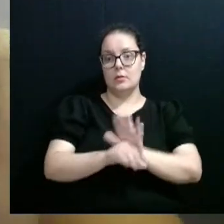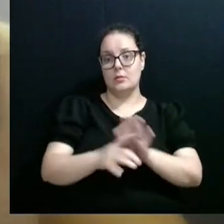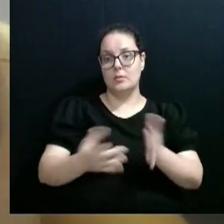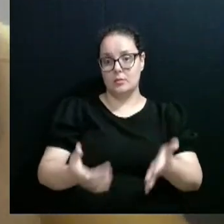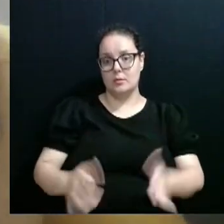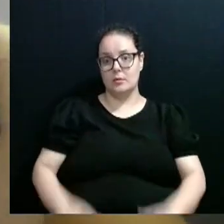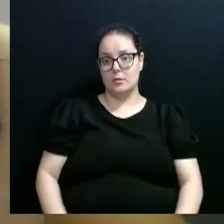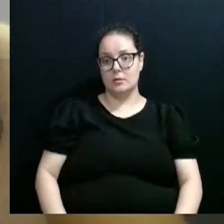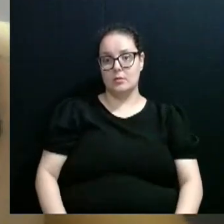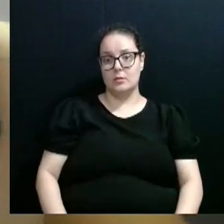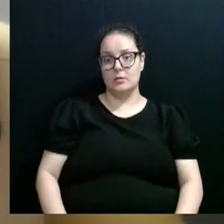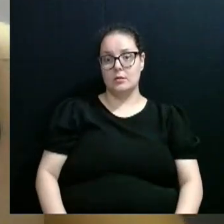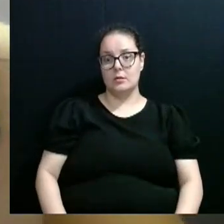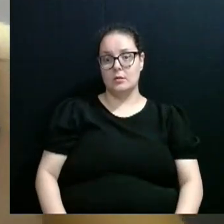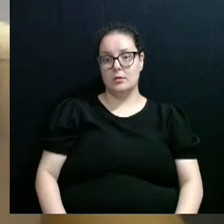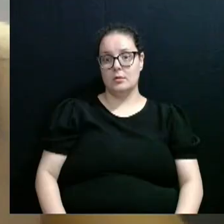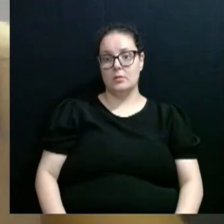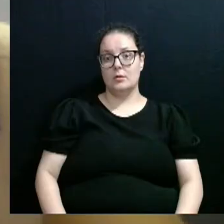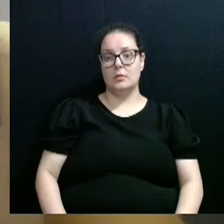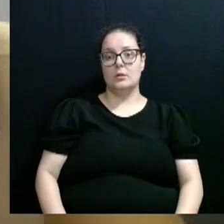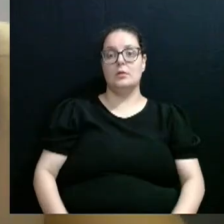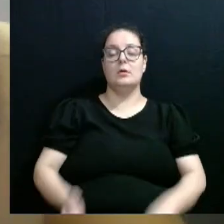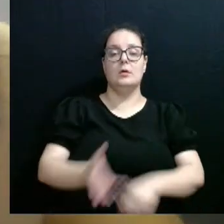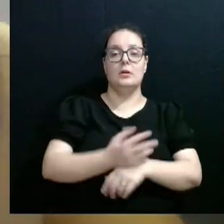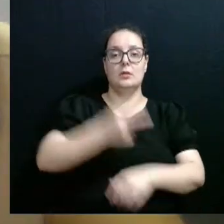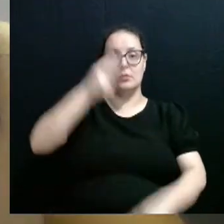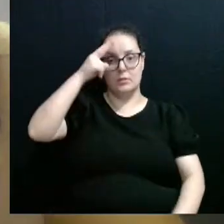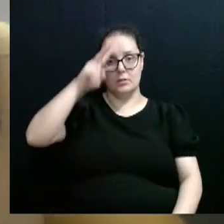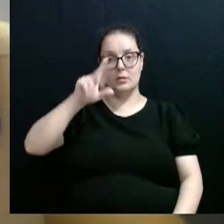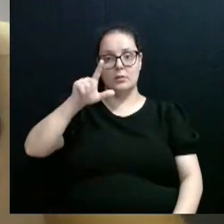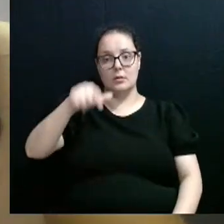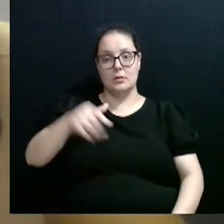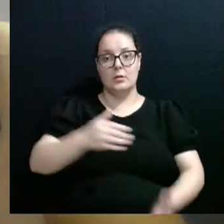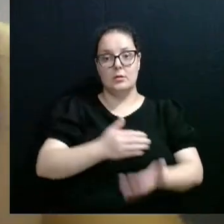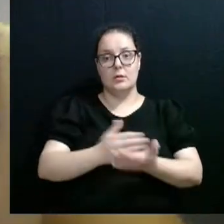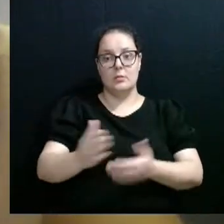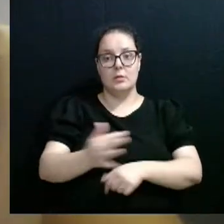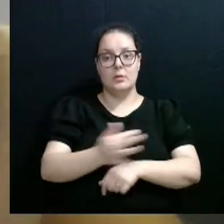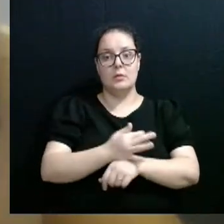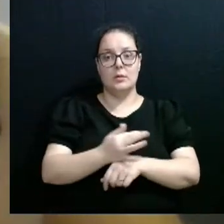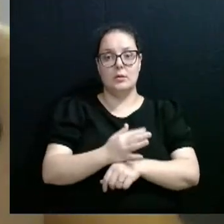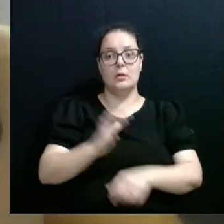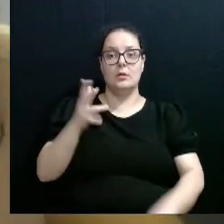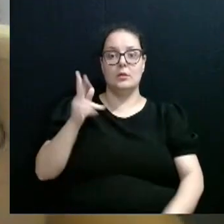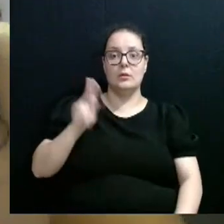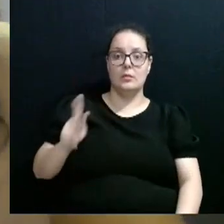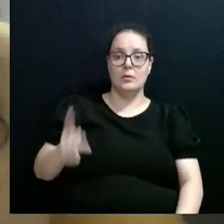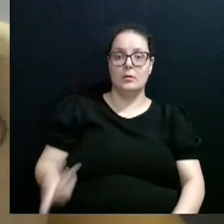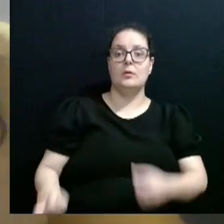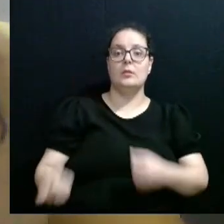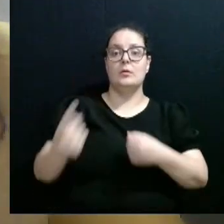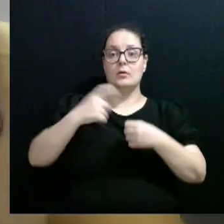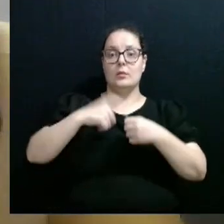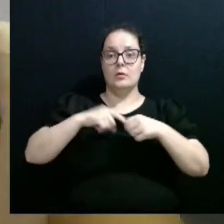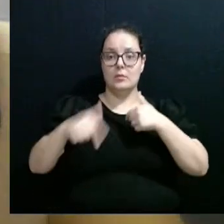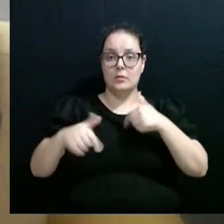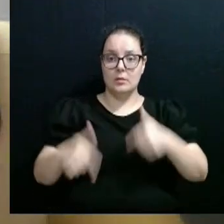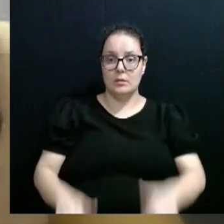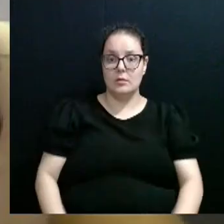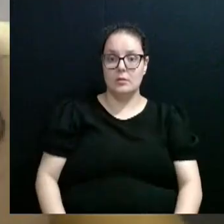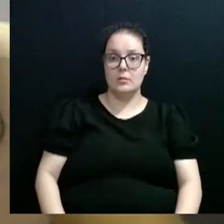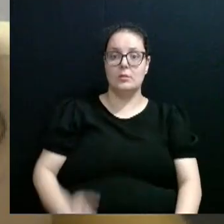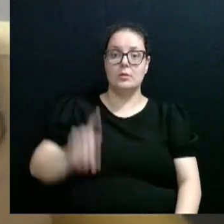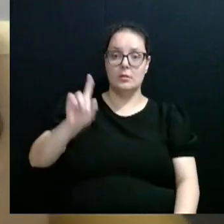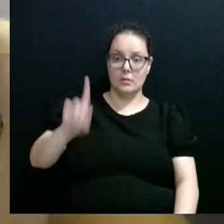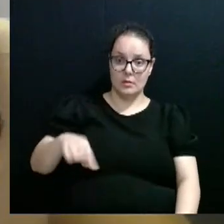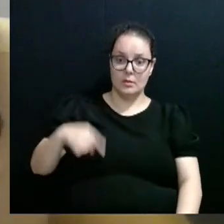dos 2 dias antes do início do gozo das férias. Acontece muito do professor voltar a trabalhar e após esse